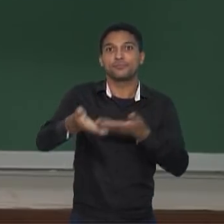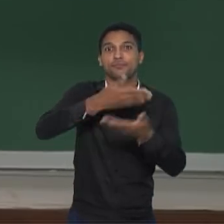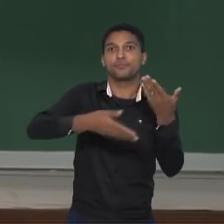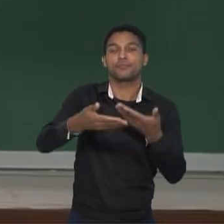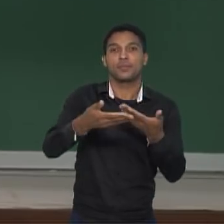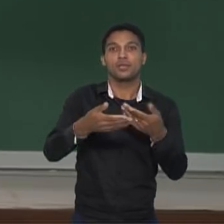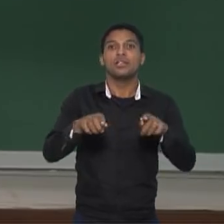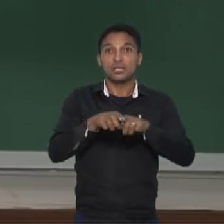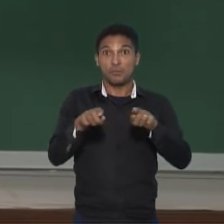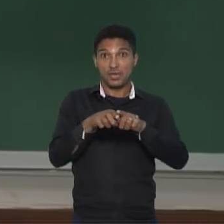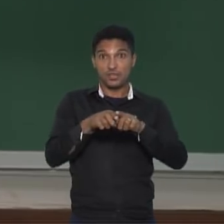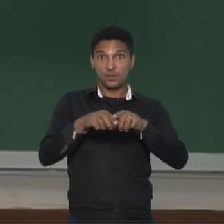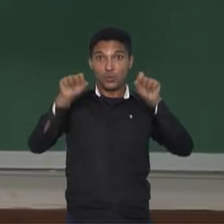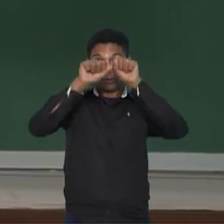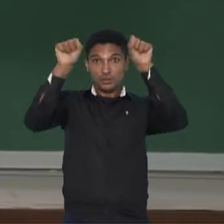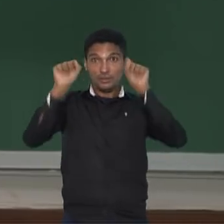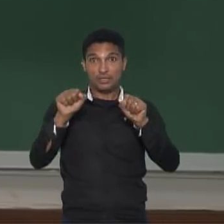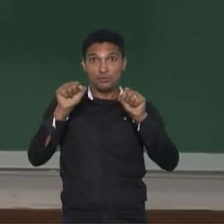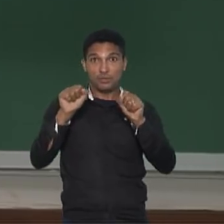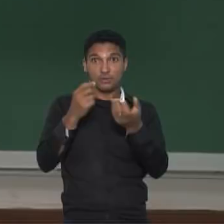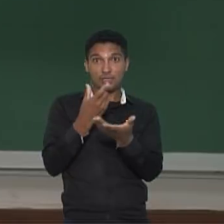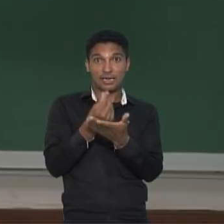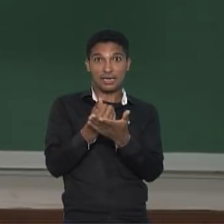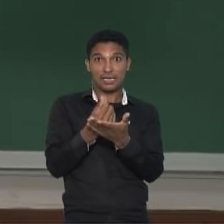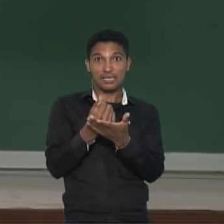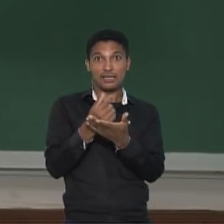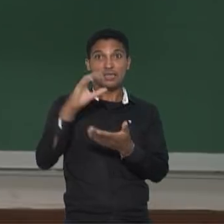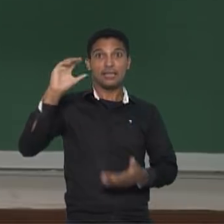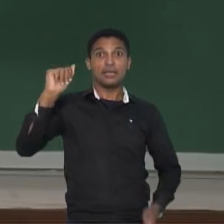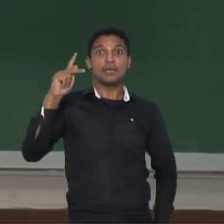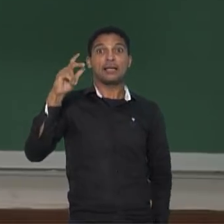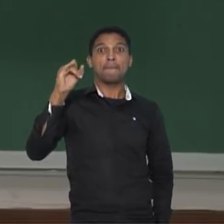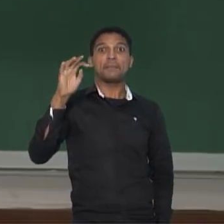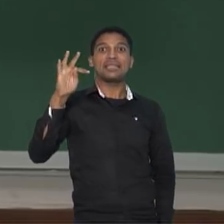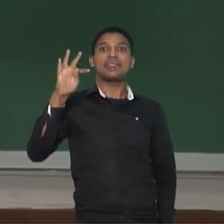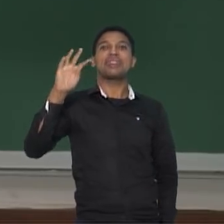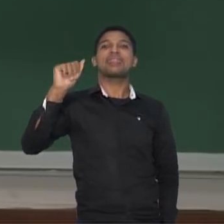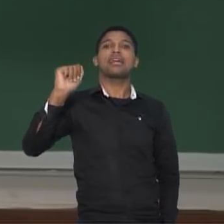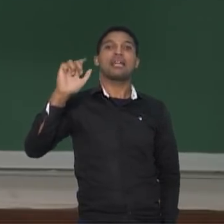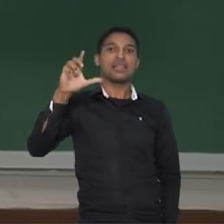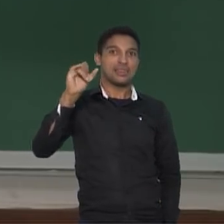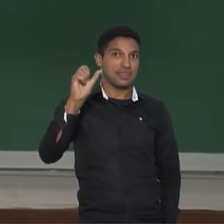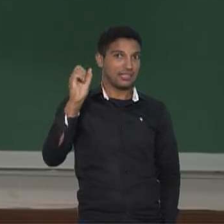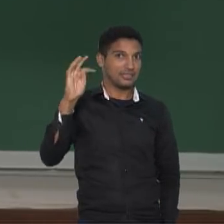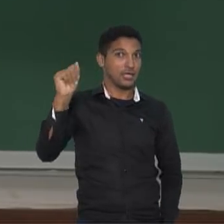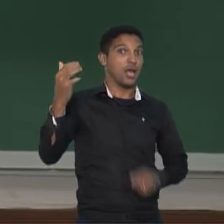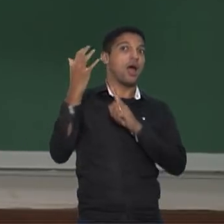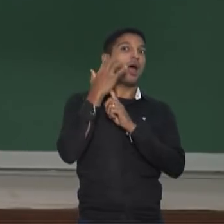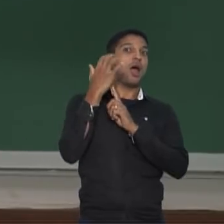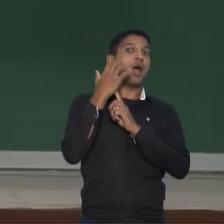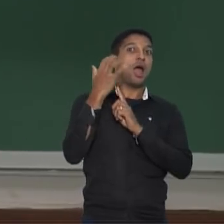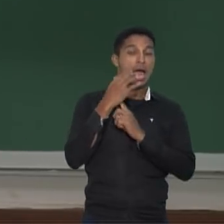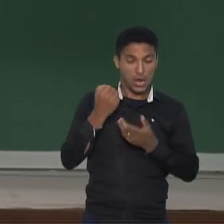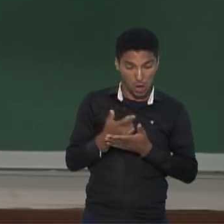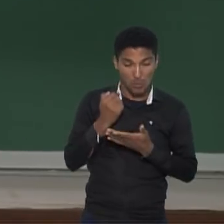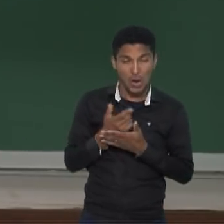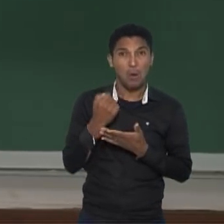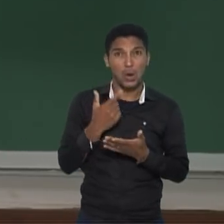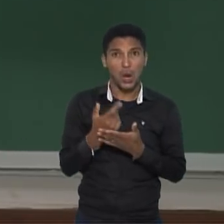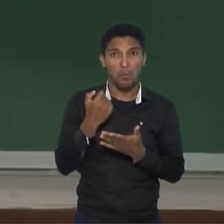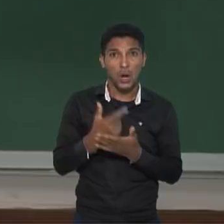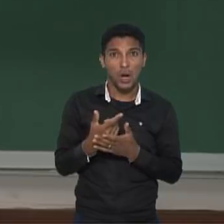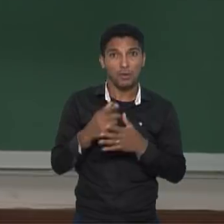somos influenciados ao consumo, né? Nossa lógica de vida é baseada no consumo. E a cultura